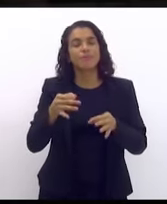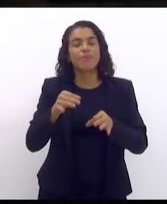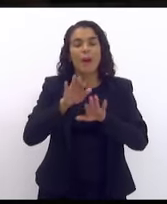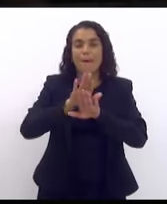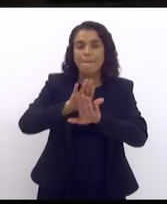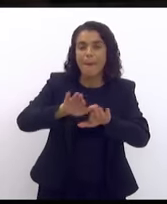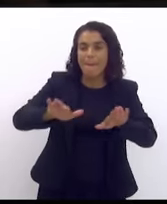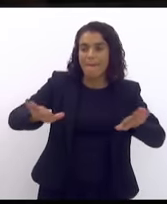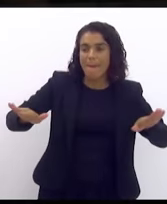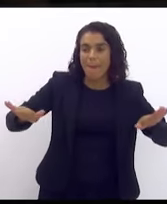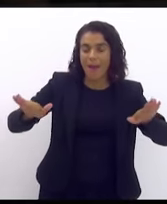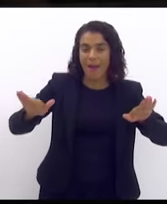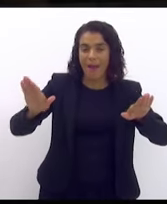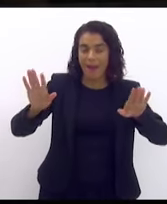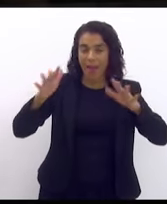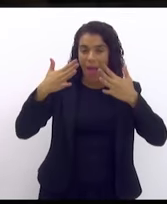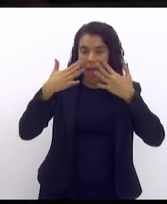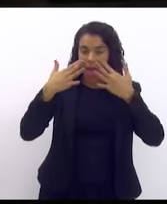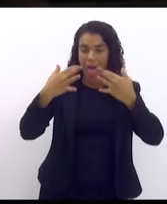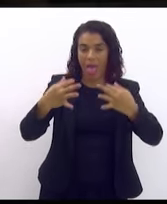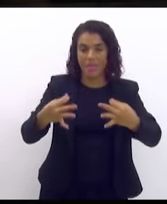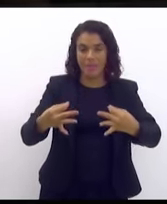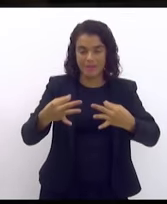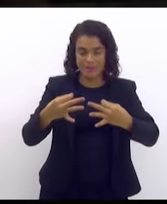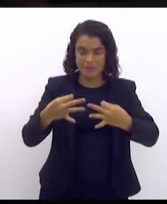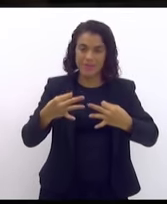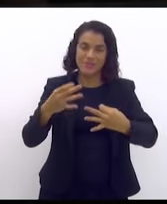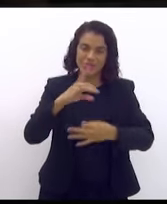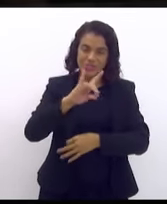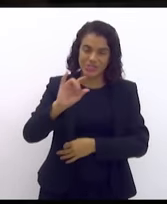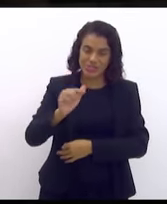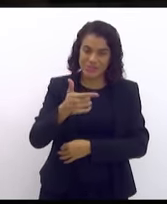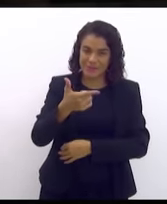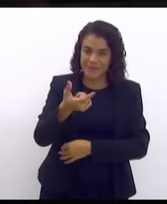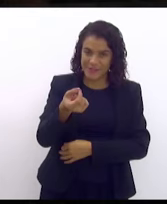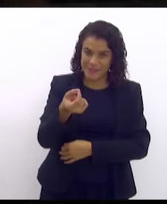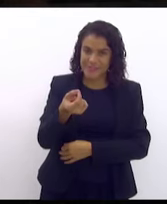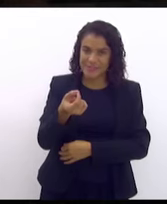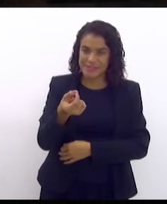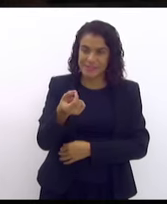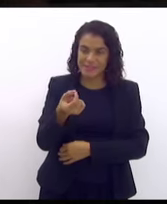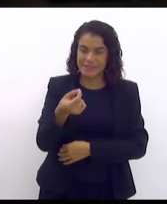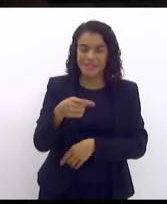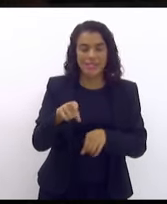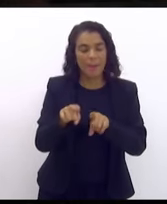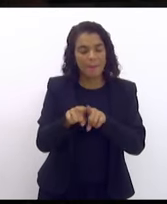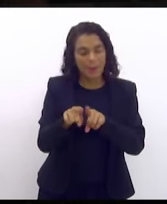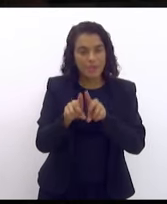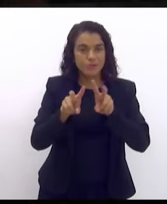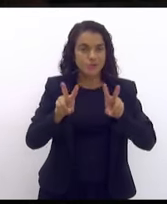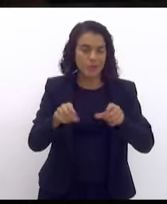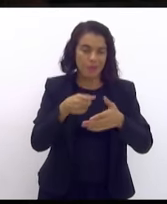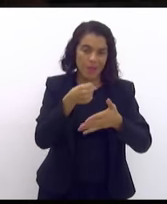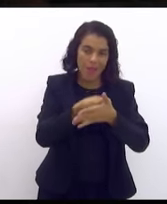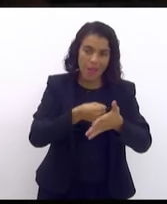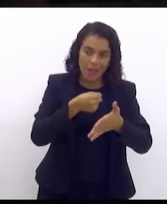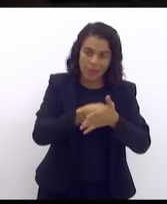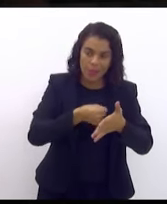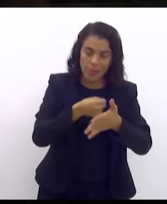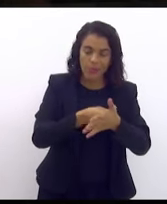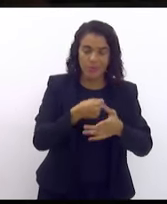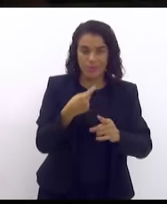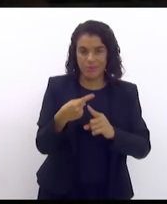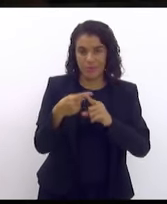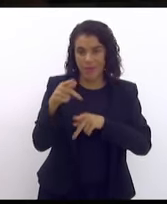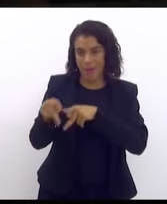atenção né no dia 20 sobre esse tema né E essa luta né que a